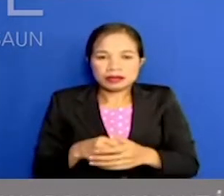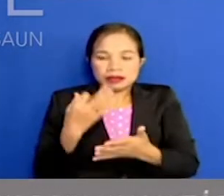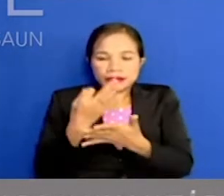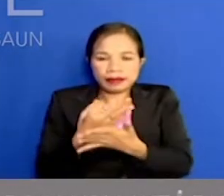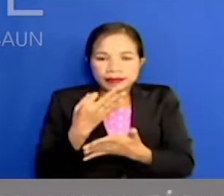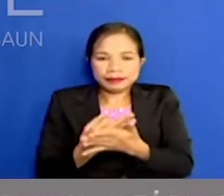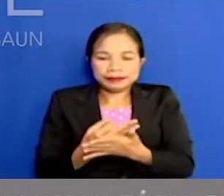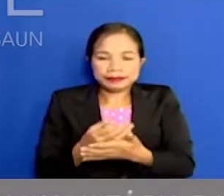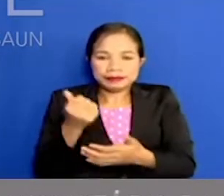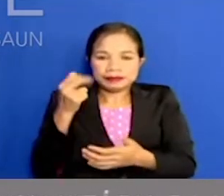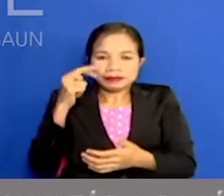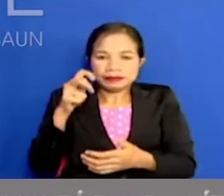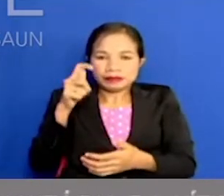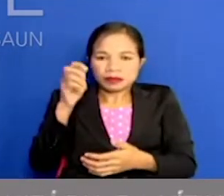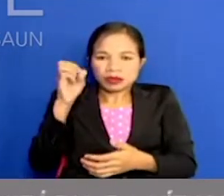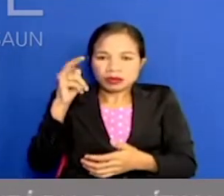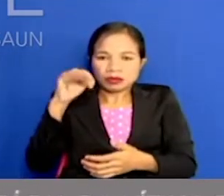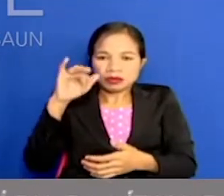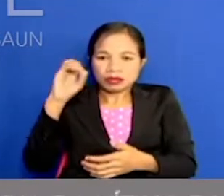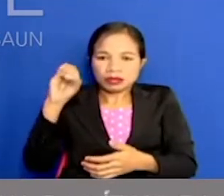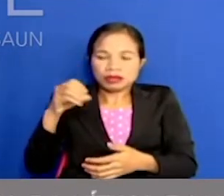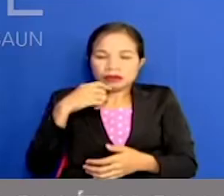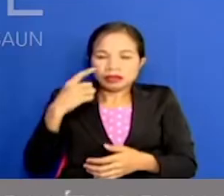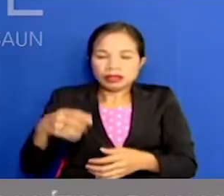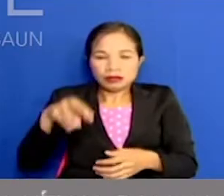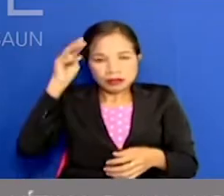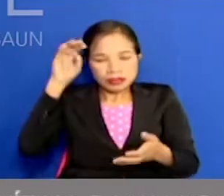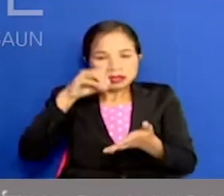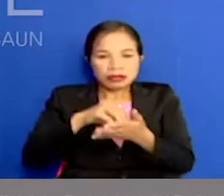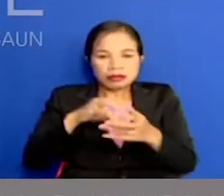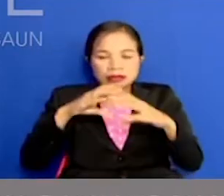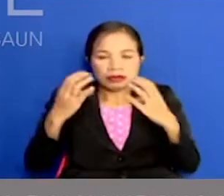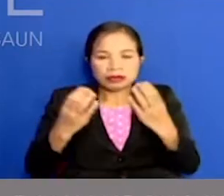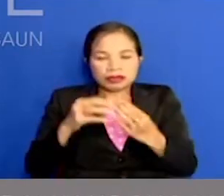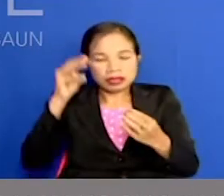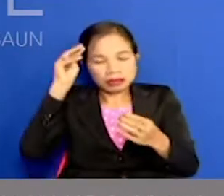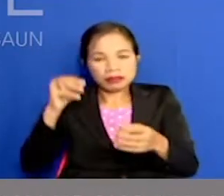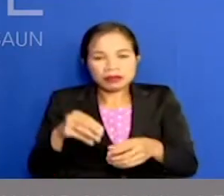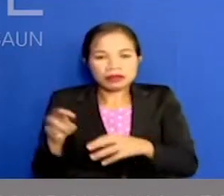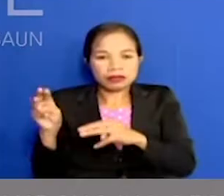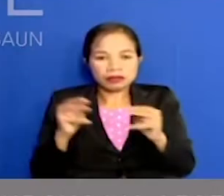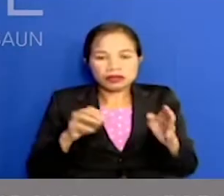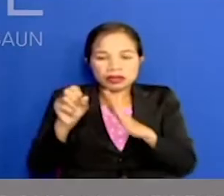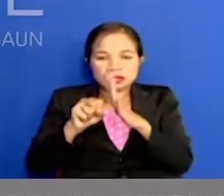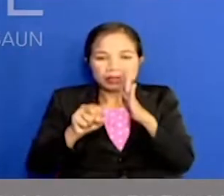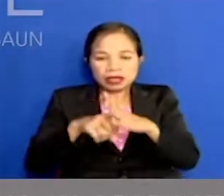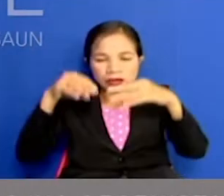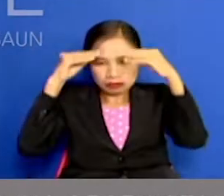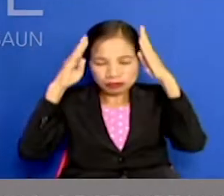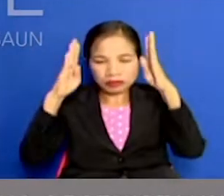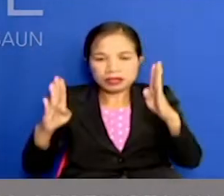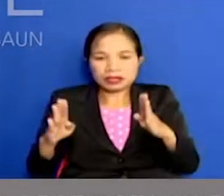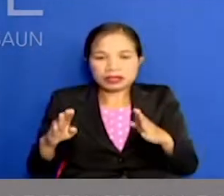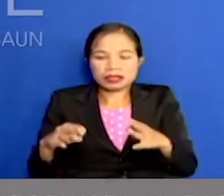Finanças, Antonino Pires, confirma. Ministério propõe ona ba Conselho Ministro, onde muda estatuto professor contratado